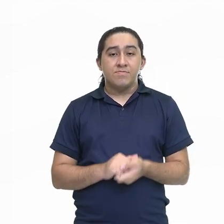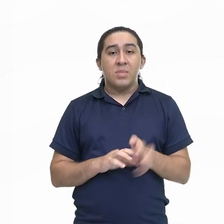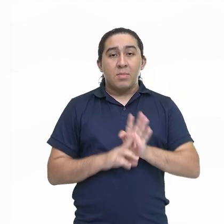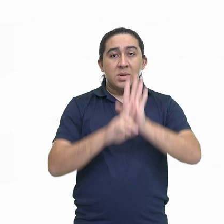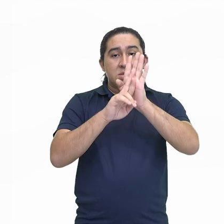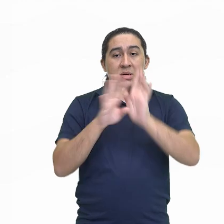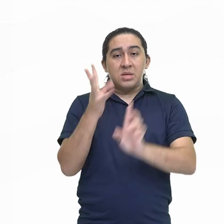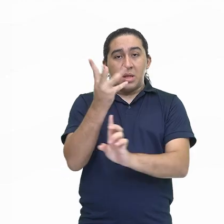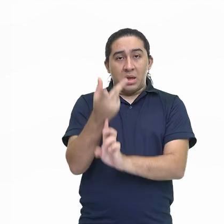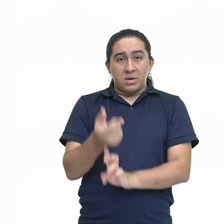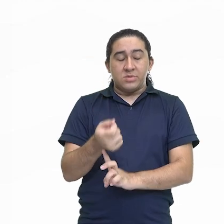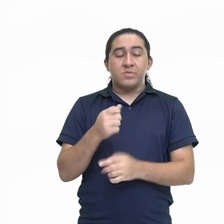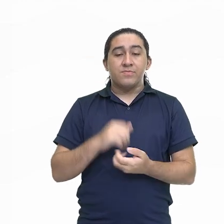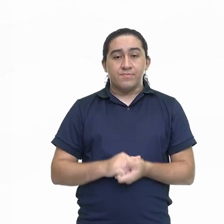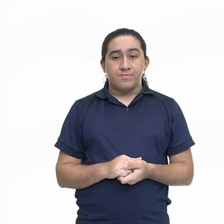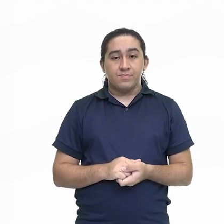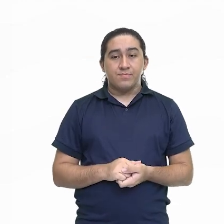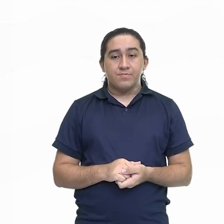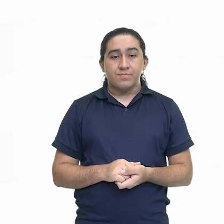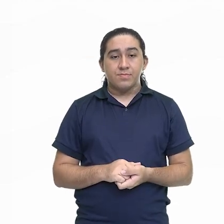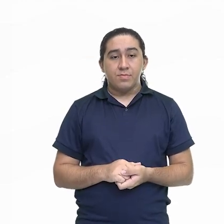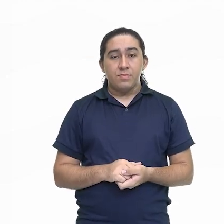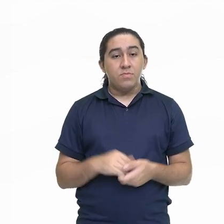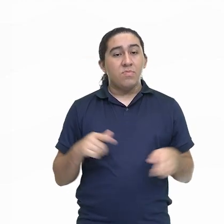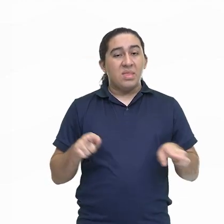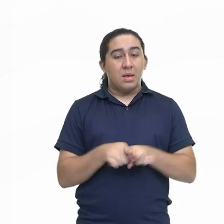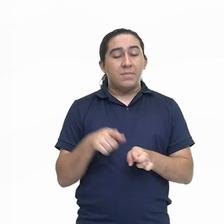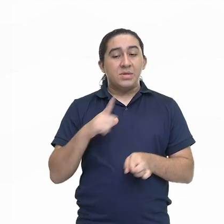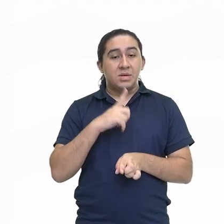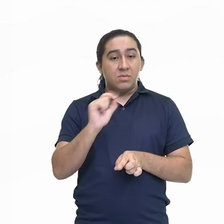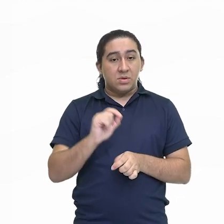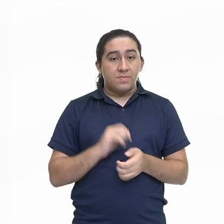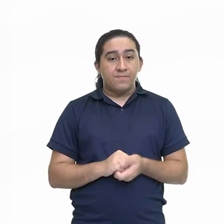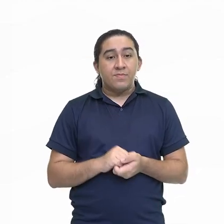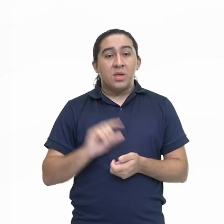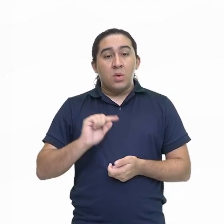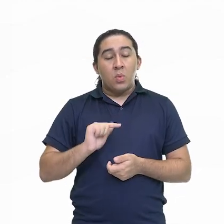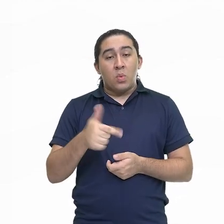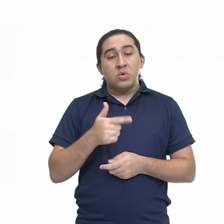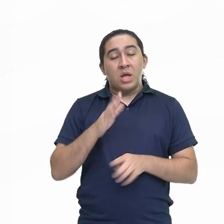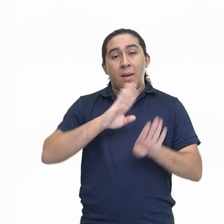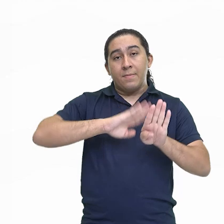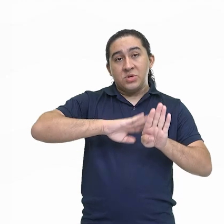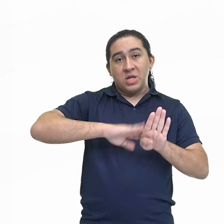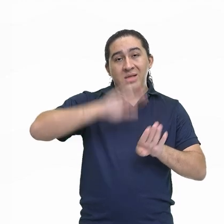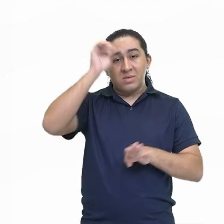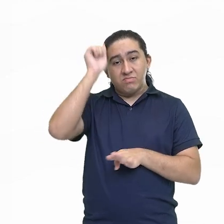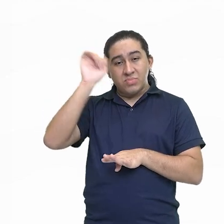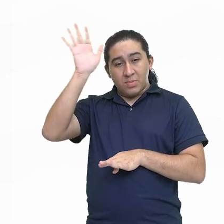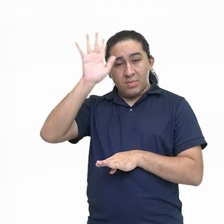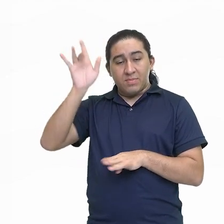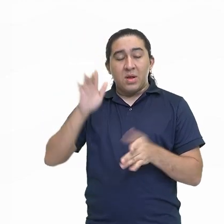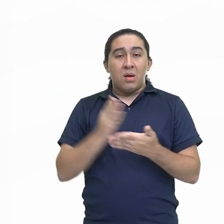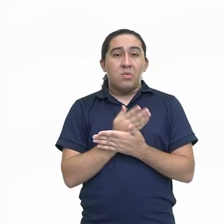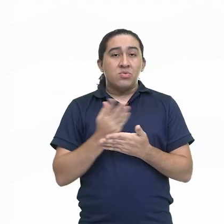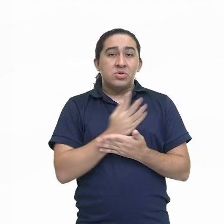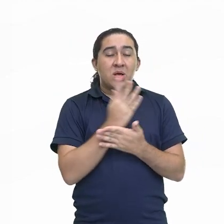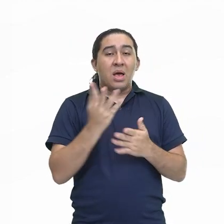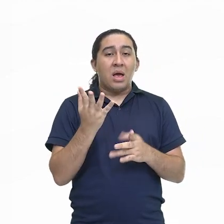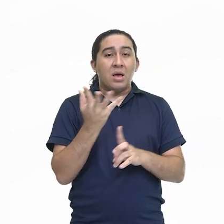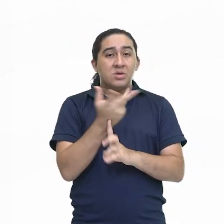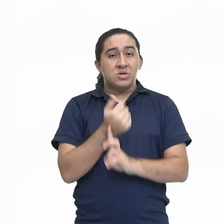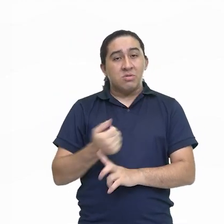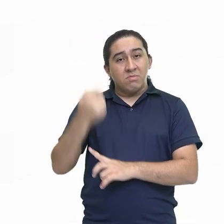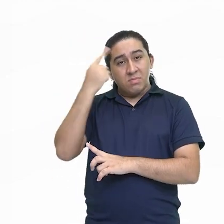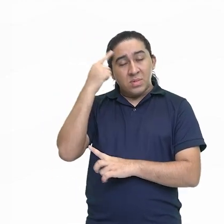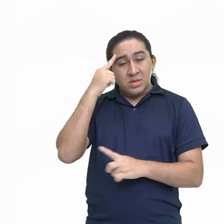da arte. Aí nós temos a arte abstrata e gestual também, que nós falamos. Alguns artistas exploram a expressão corporal